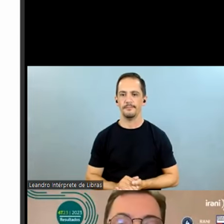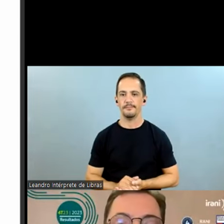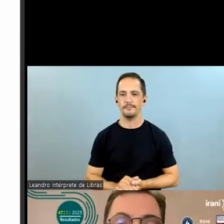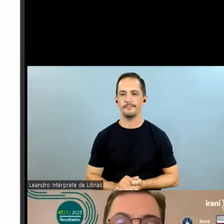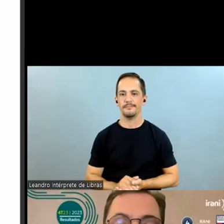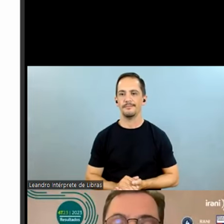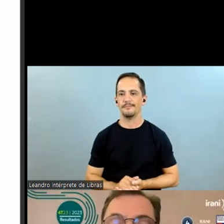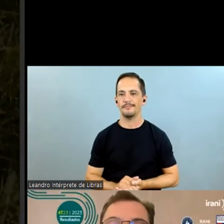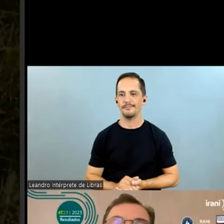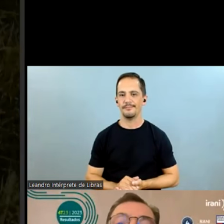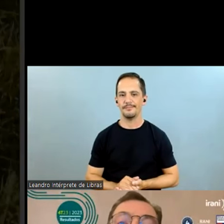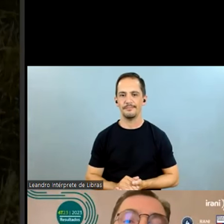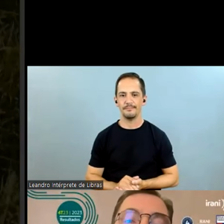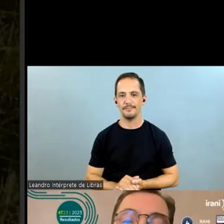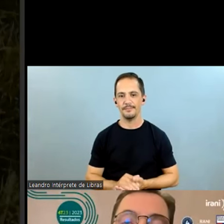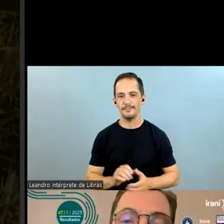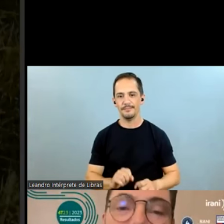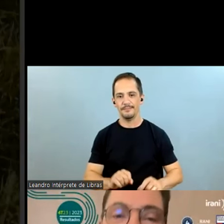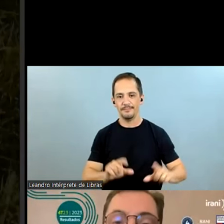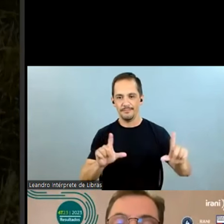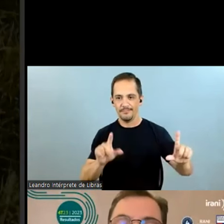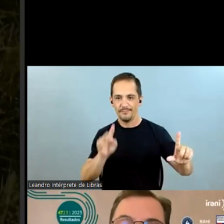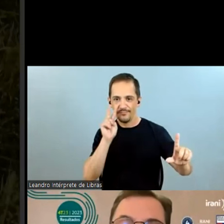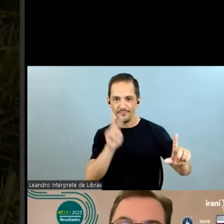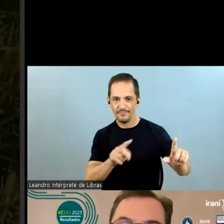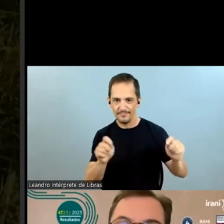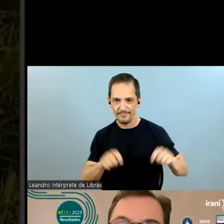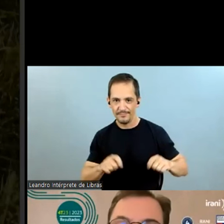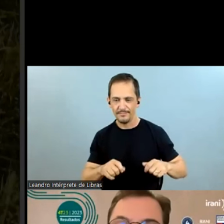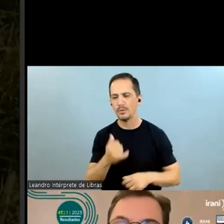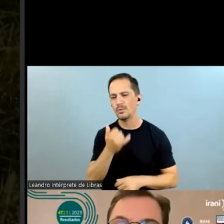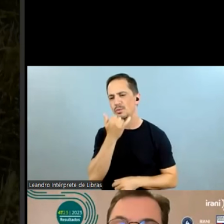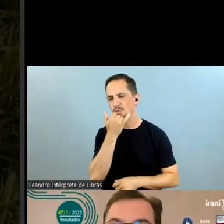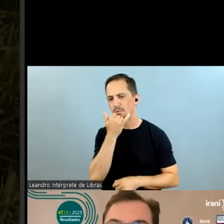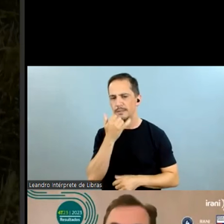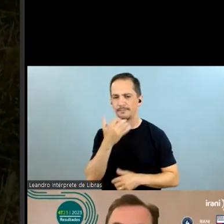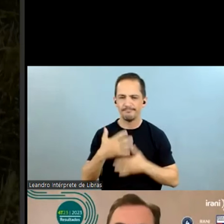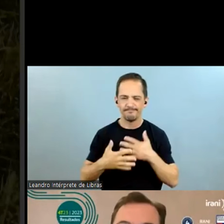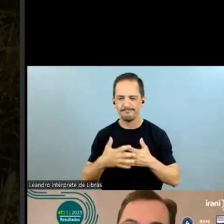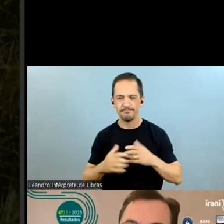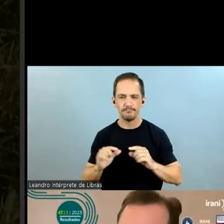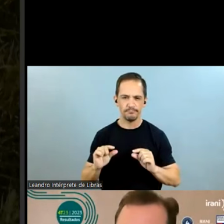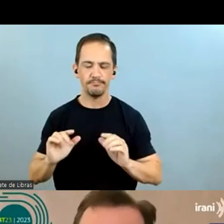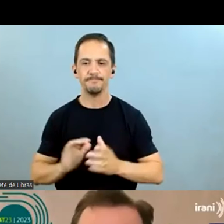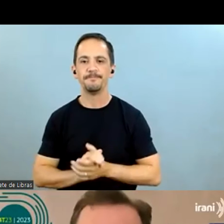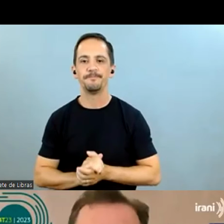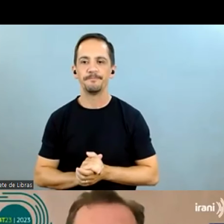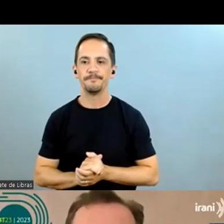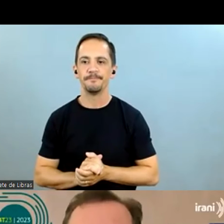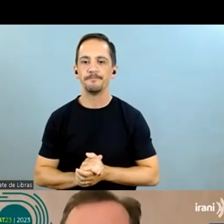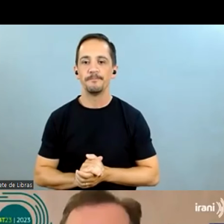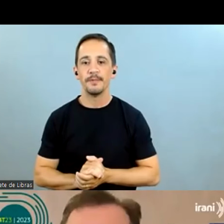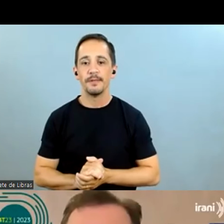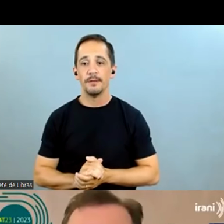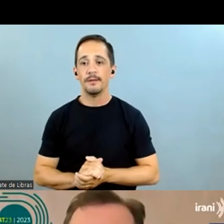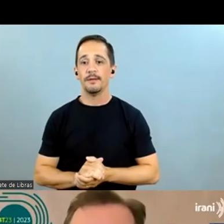apresentação estão vendo uma tela branca né todos vendo aí a apresentação desculpe aí pela só um minutinho então aqui entrando